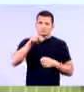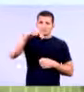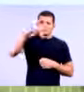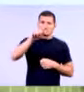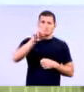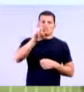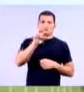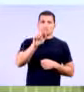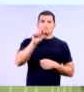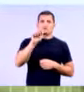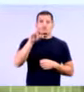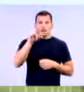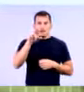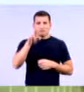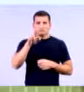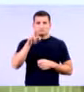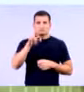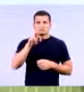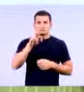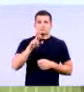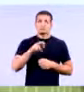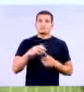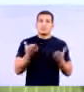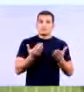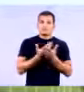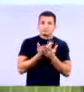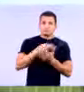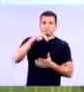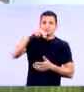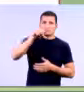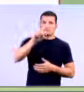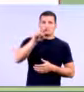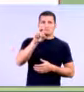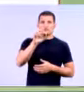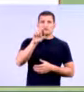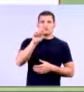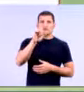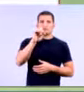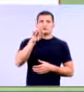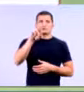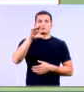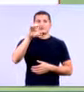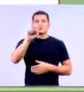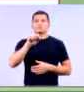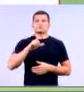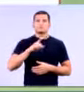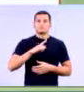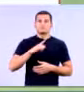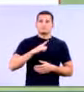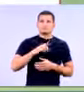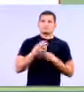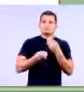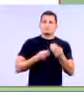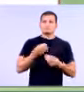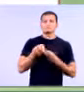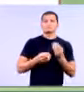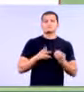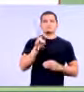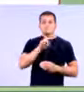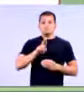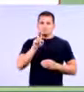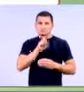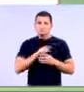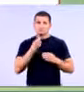por isso que nós tratamos de navegadores, né? Os navegadores são os meios que nós utilizamos para